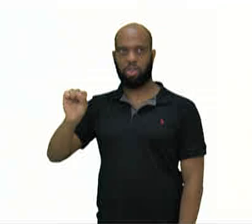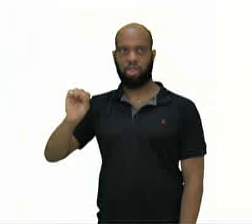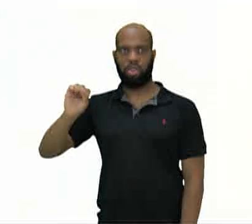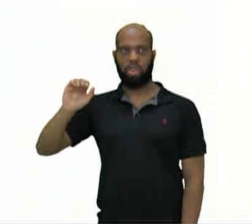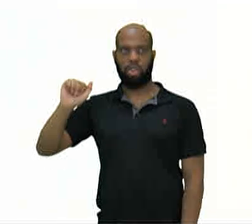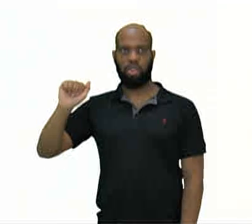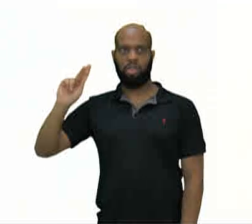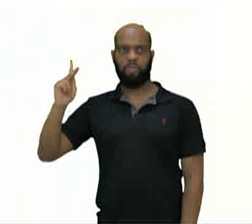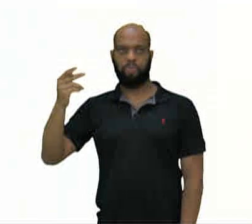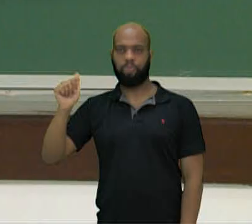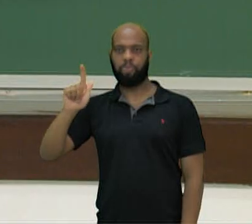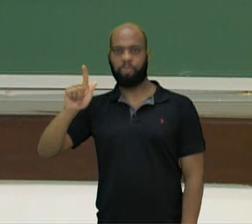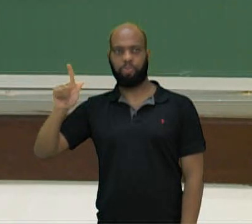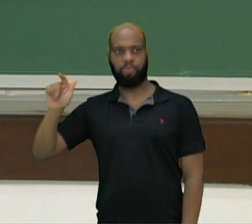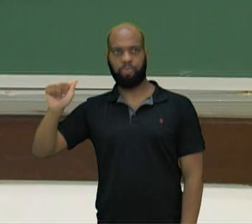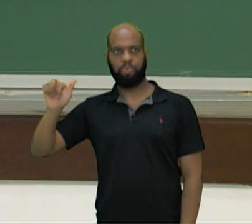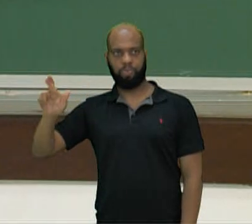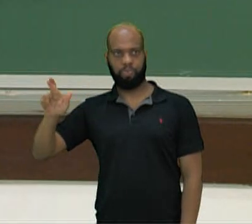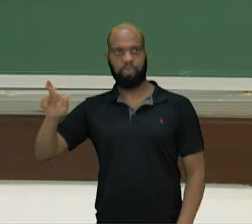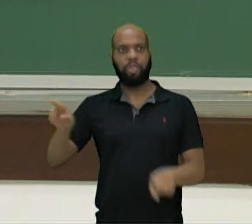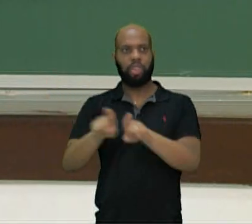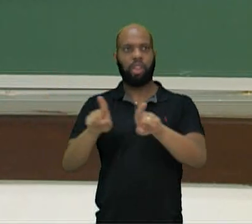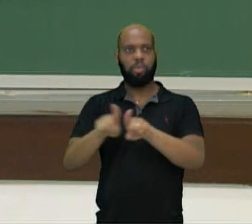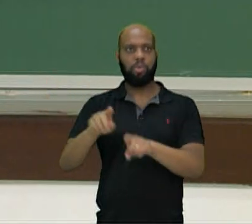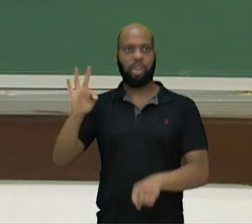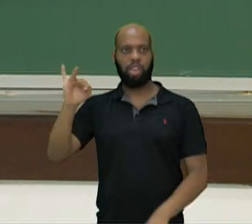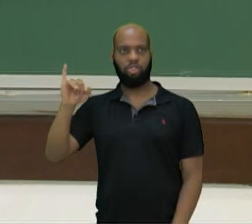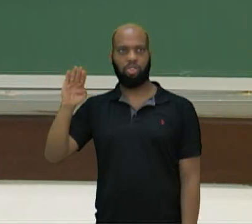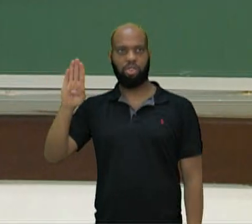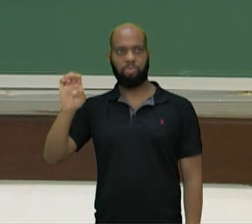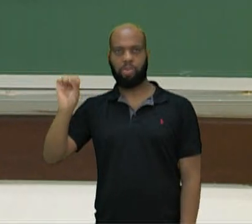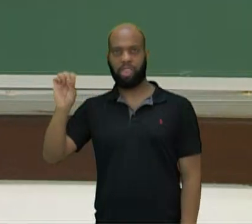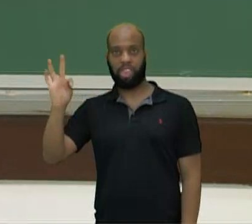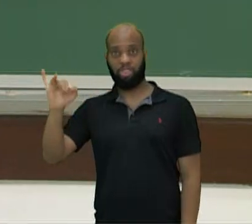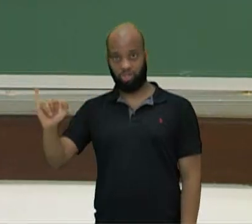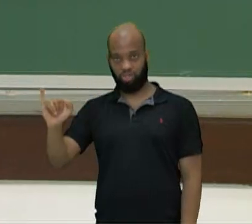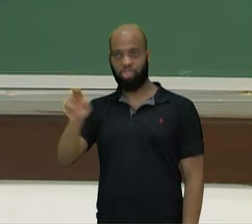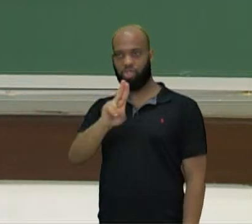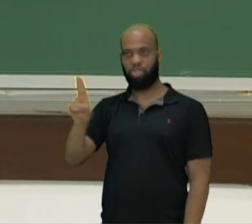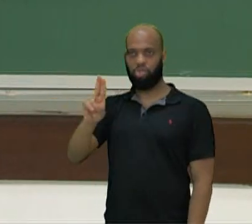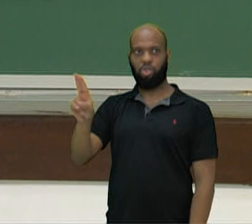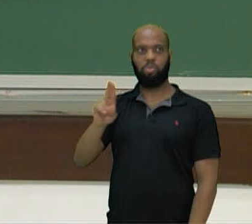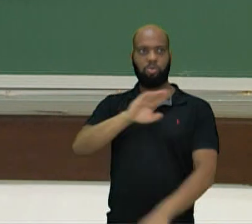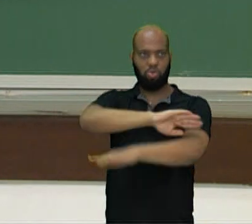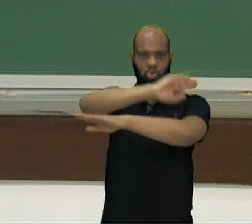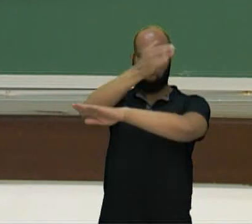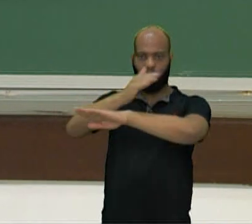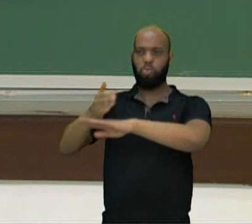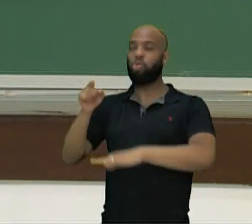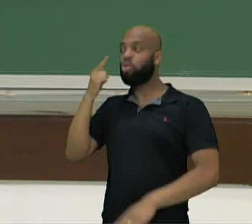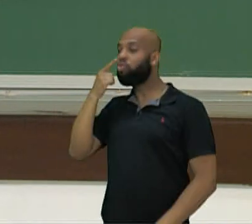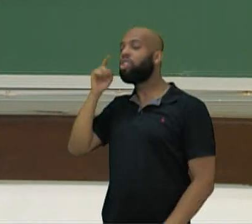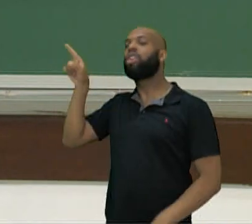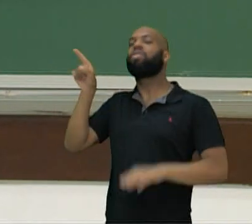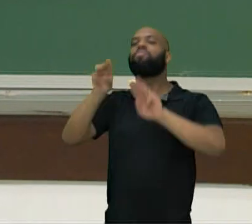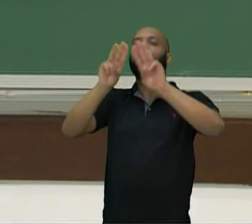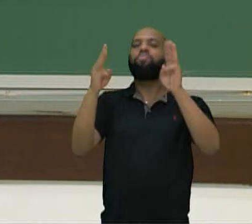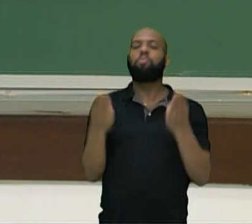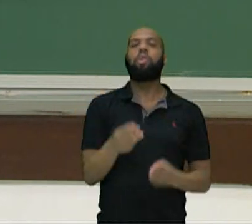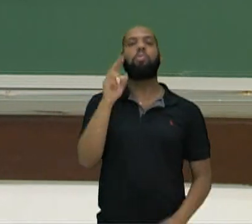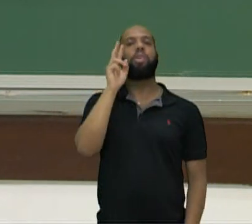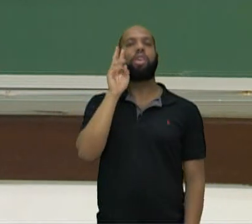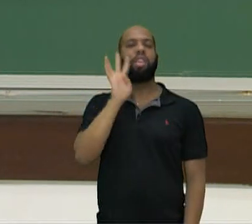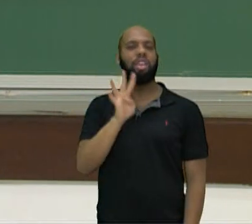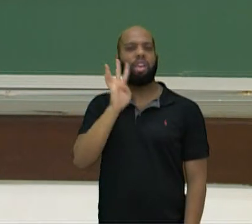né? O Ahaggar, Tibeste, naquela região ali. Tá vendo que legal? Gente, show, né? Esse mapinha aí, bem bacana, de você